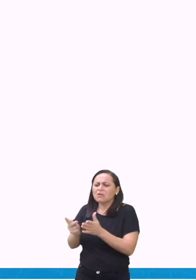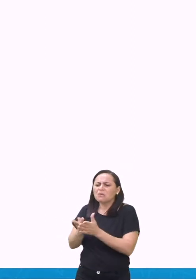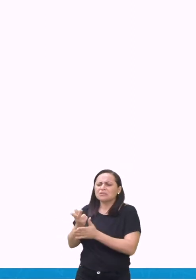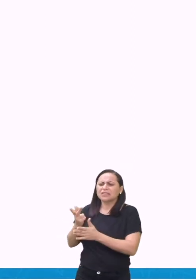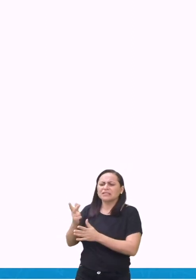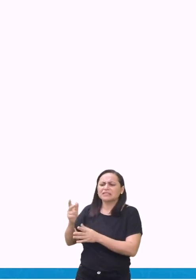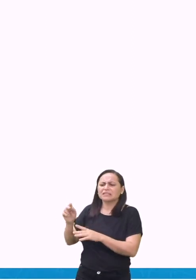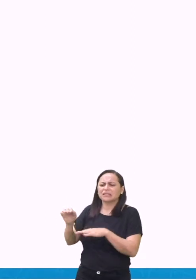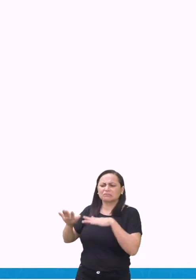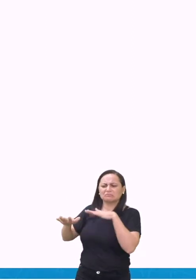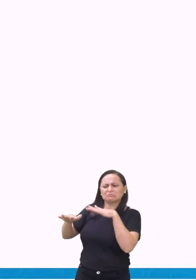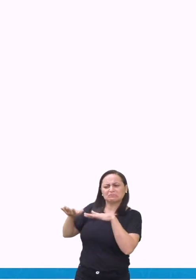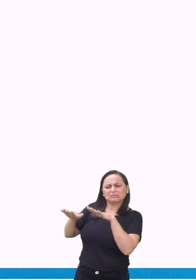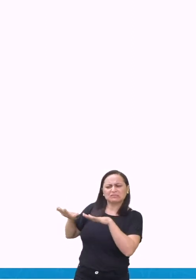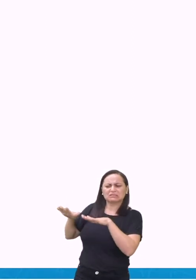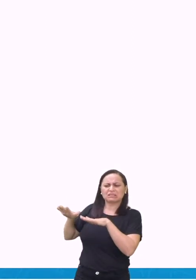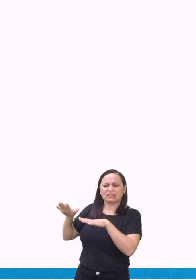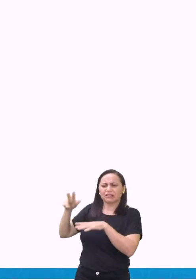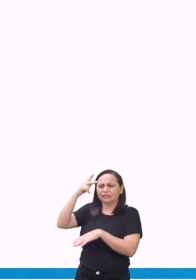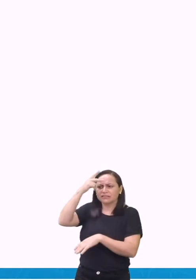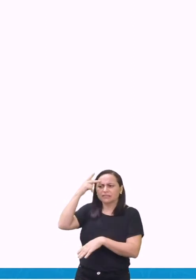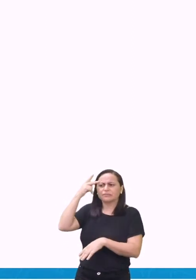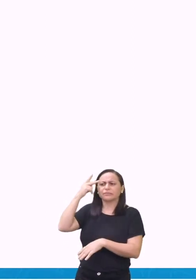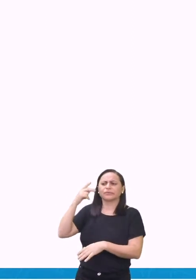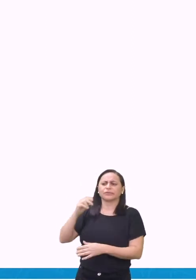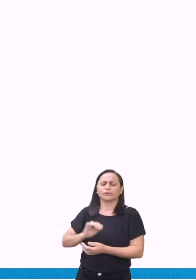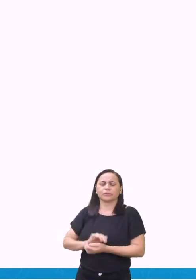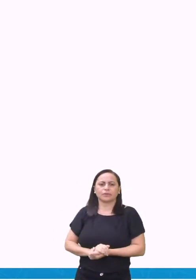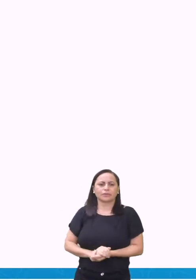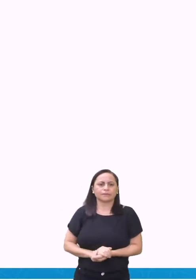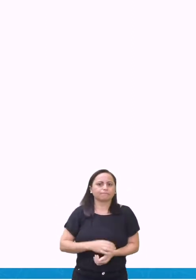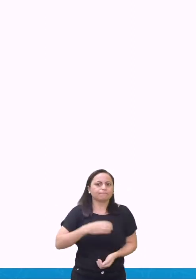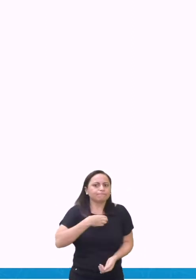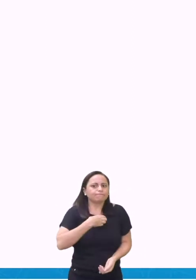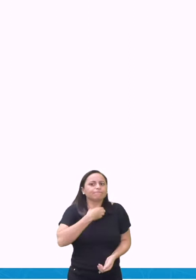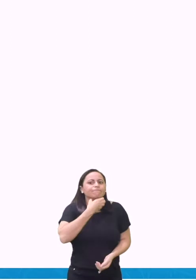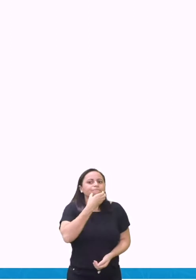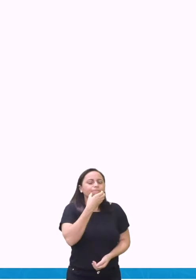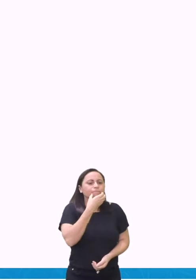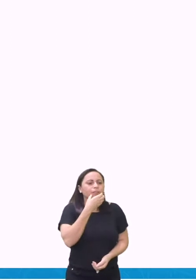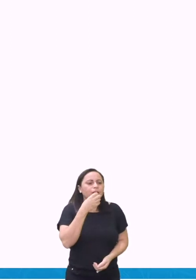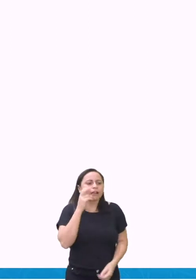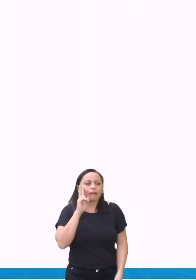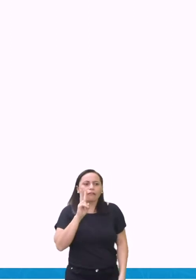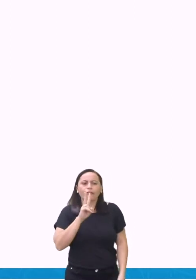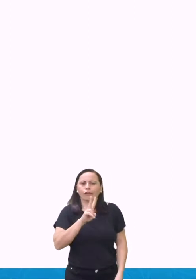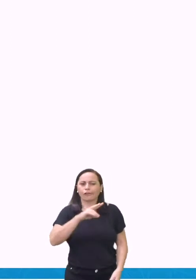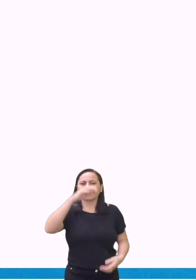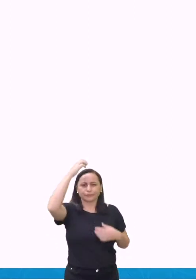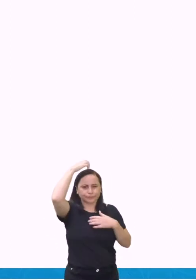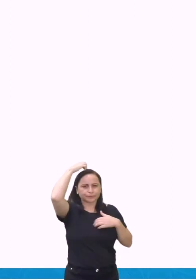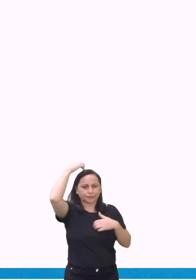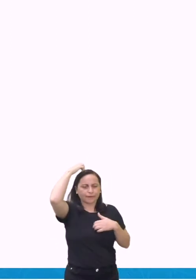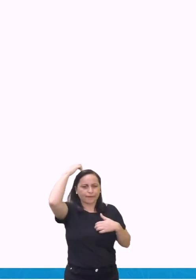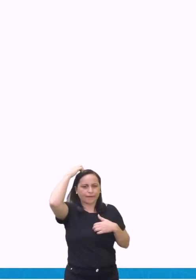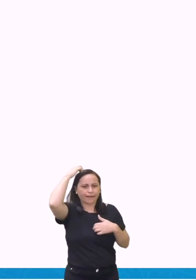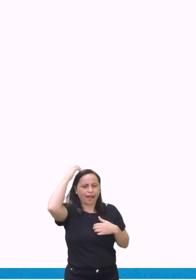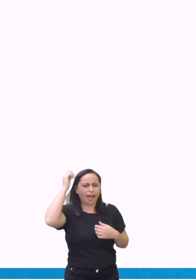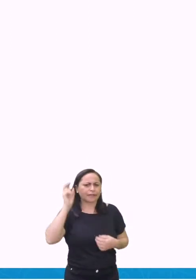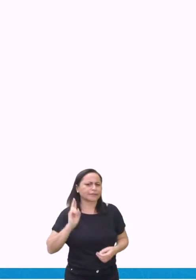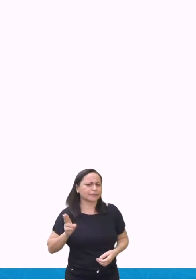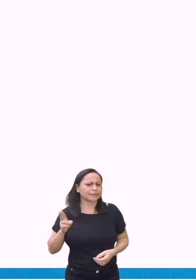dos humanos." A girafa Mafalda, olhando para o macaco Mocó, que vivia na